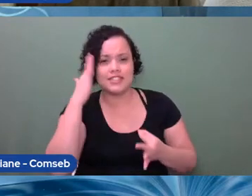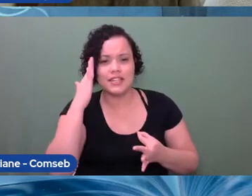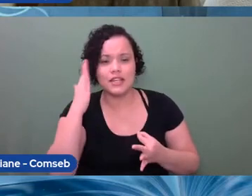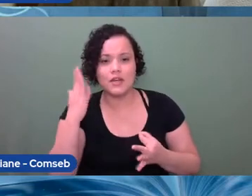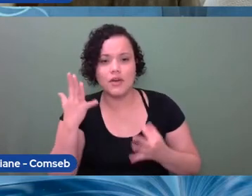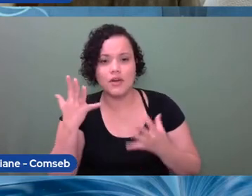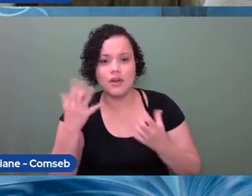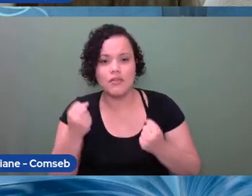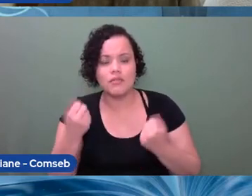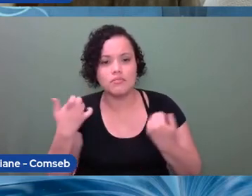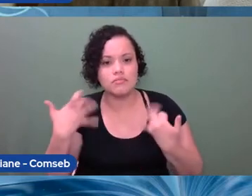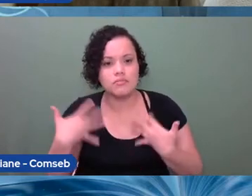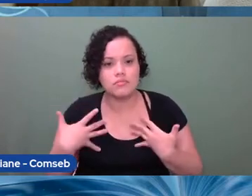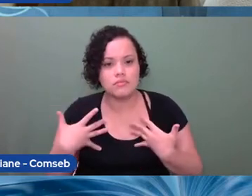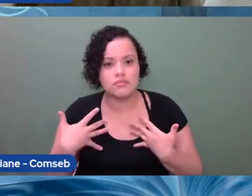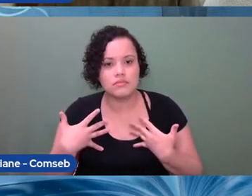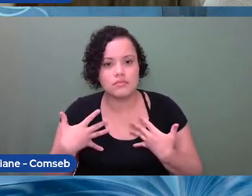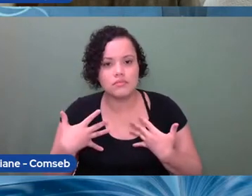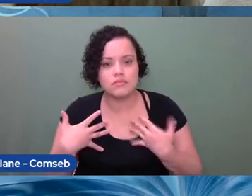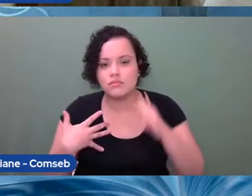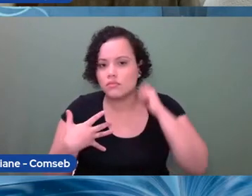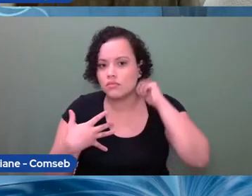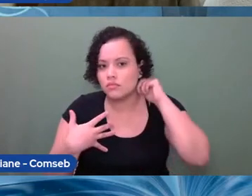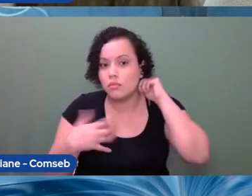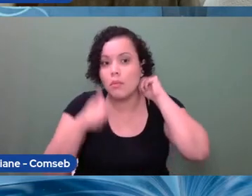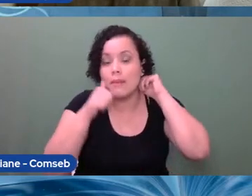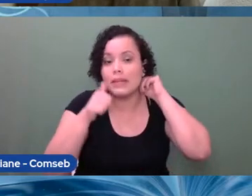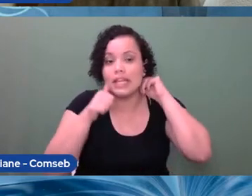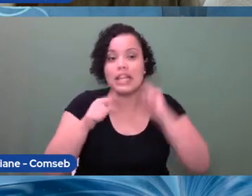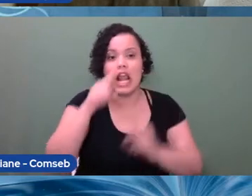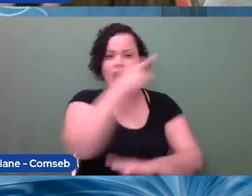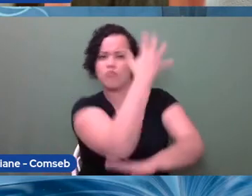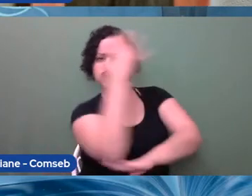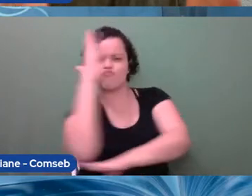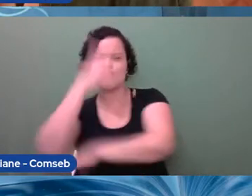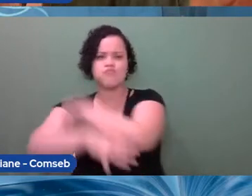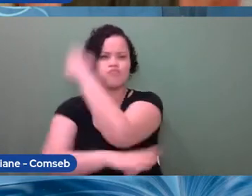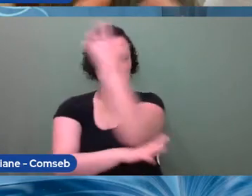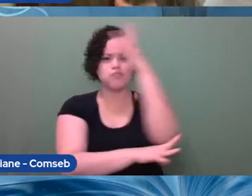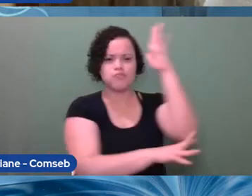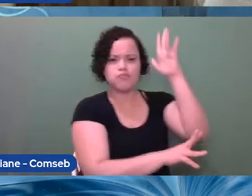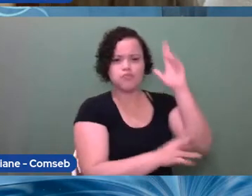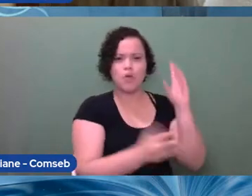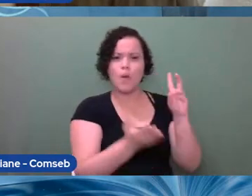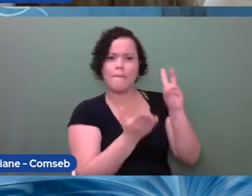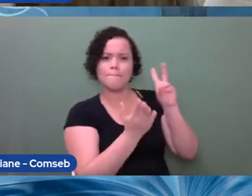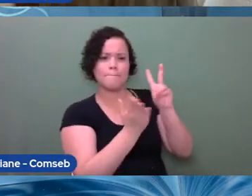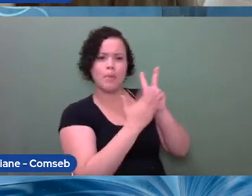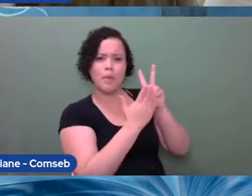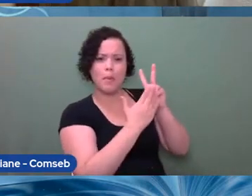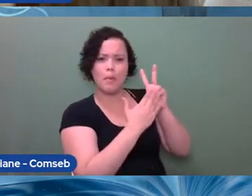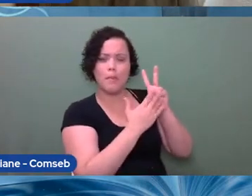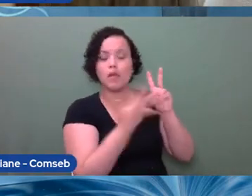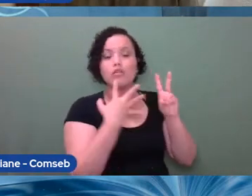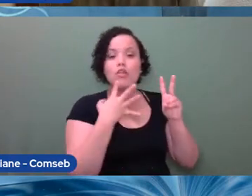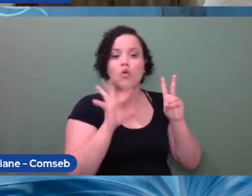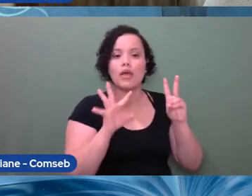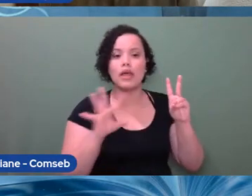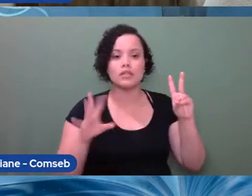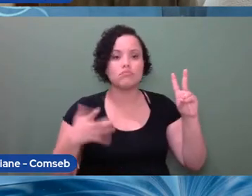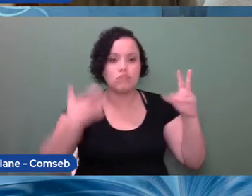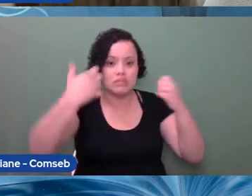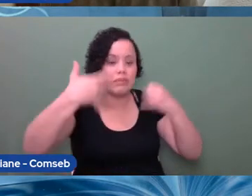Yanomami. Lá da floresta, que não tem contato com o ser humano, não tem contato com civilização nenhuma. É